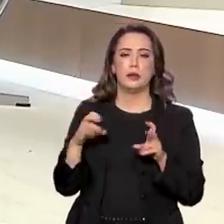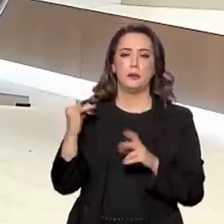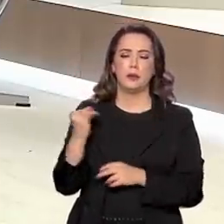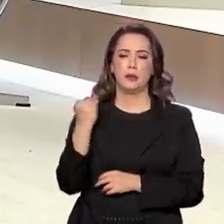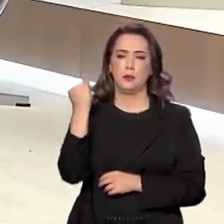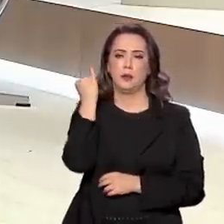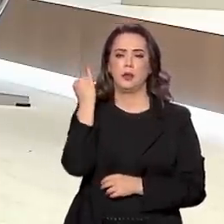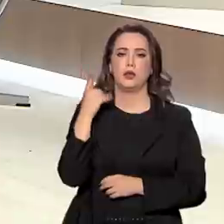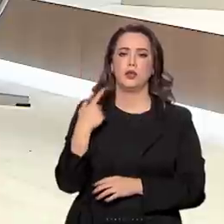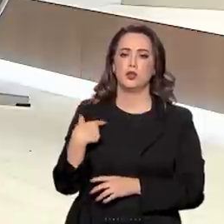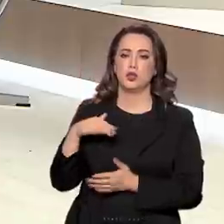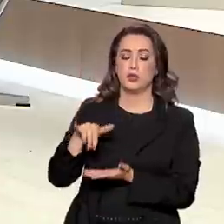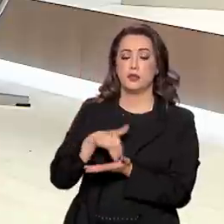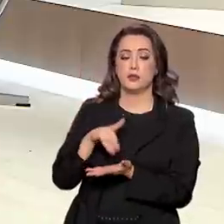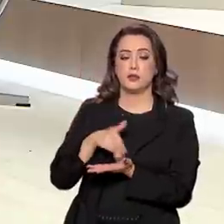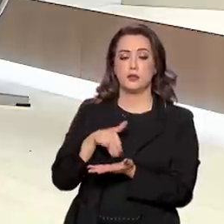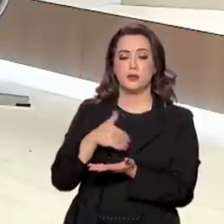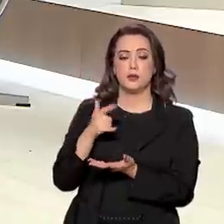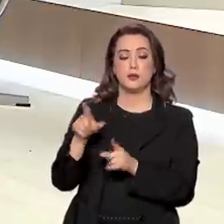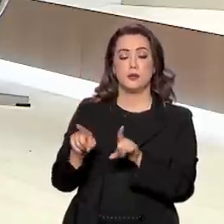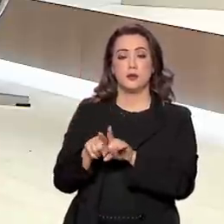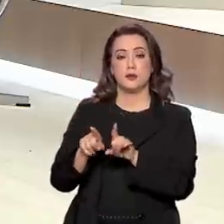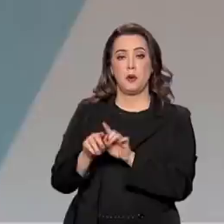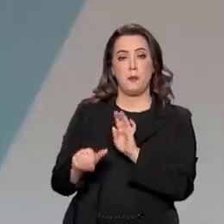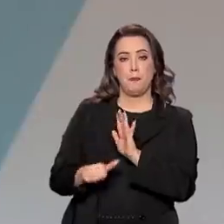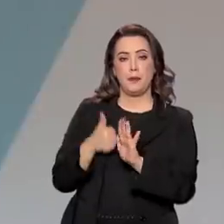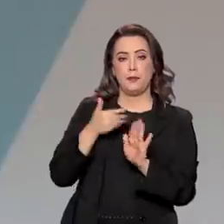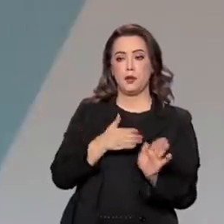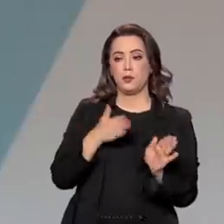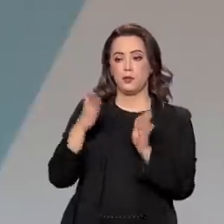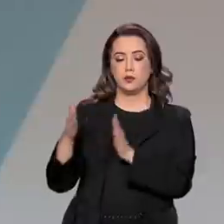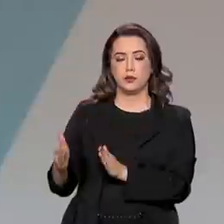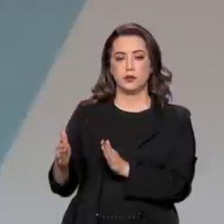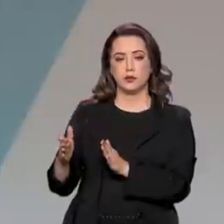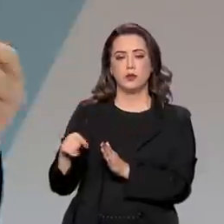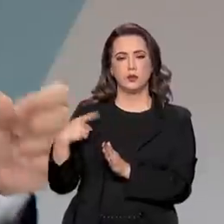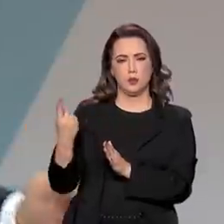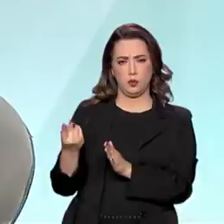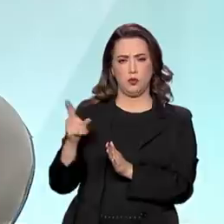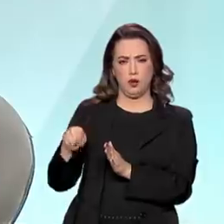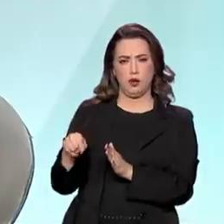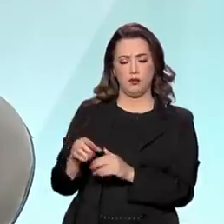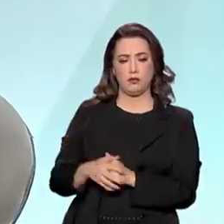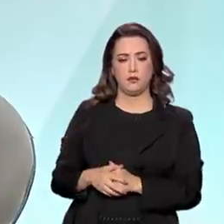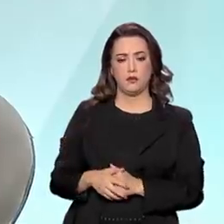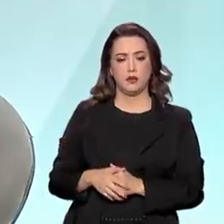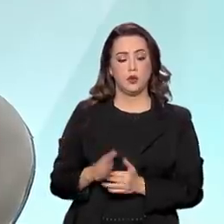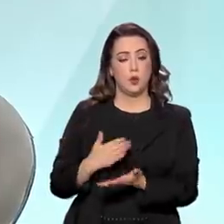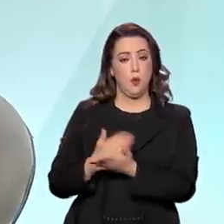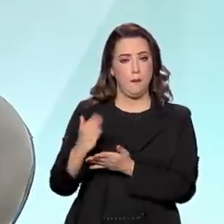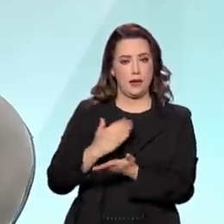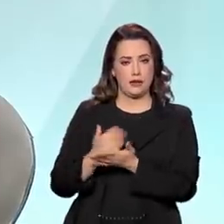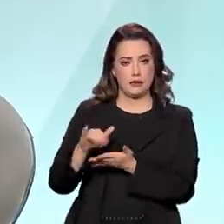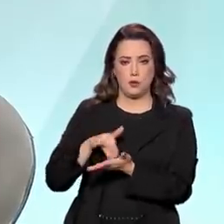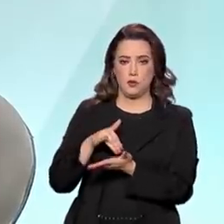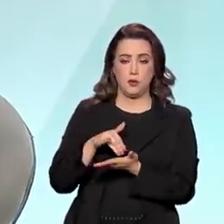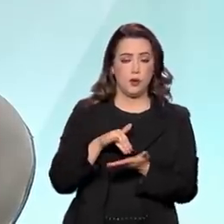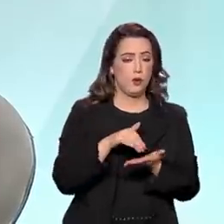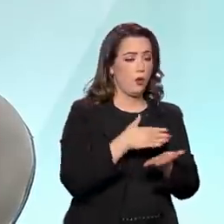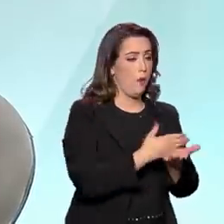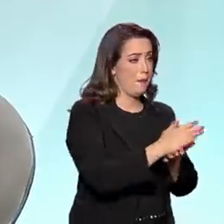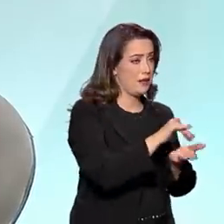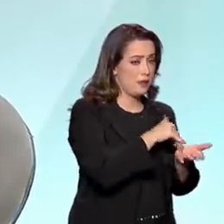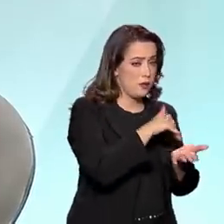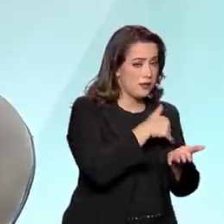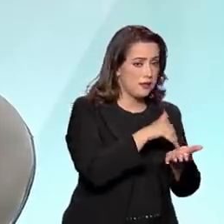importante que é na verdade o alistamento o alistamento é a primeira etapa não é isso vem começa com alistamento então